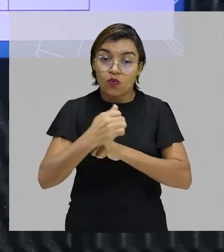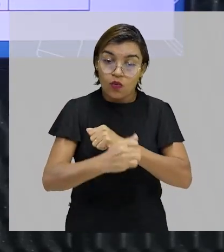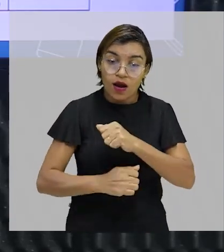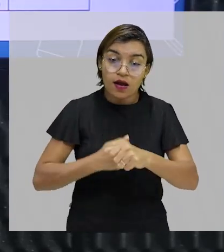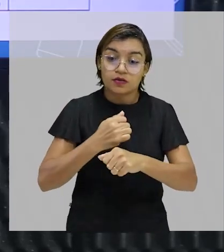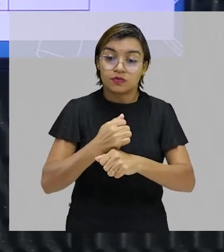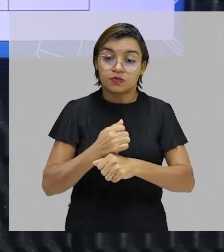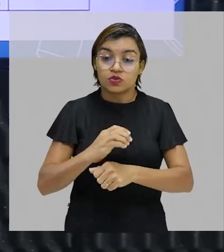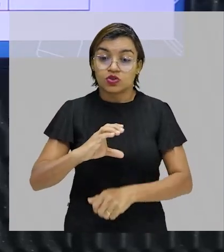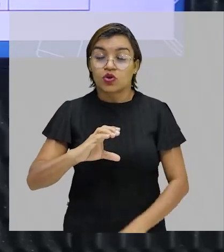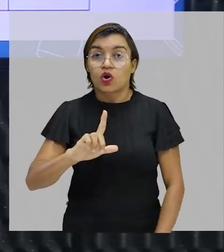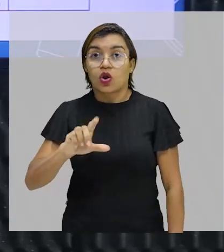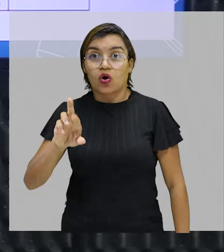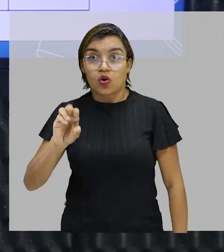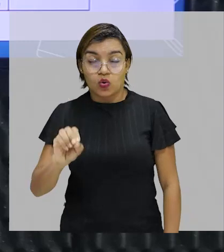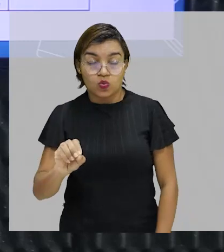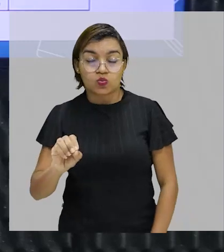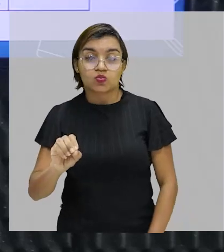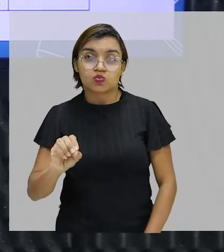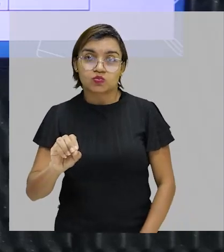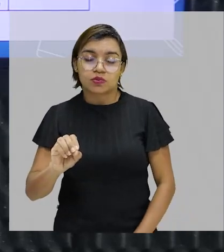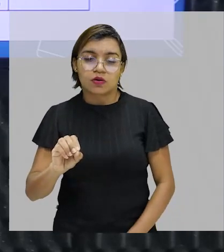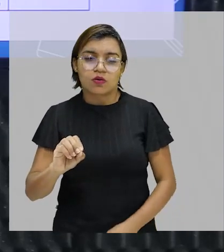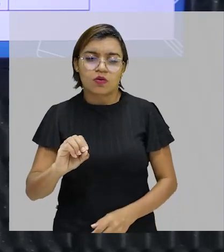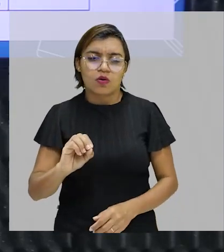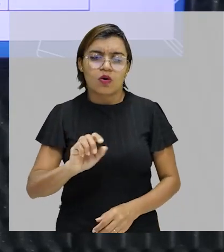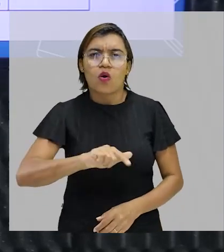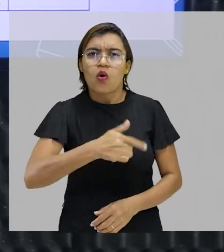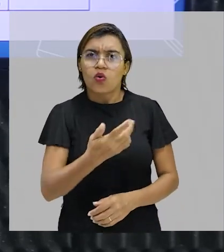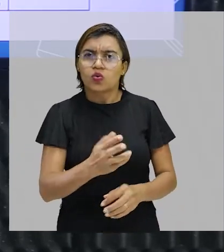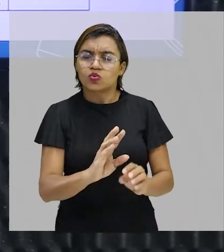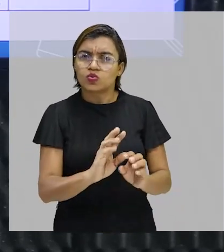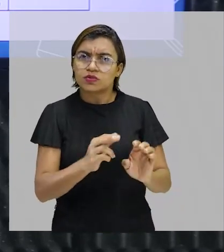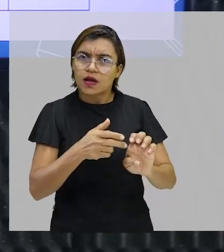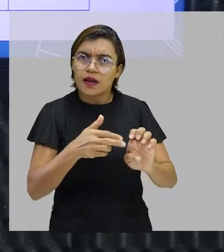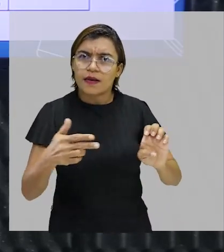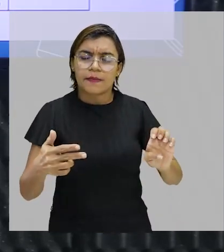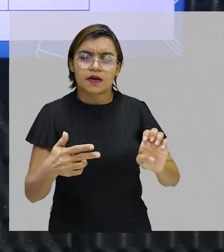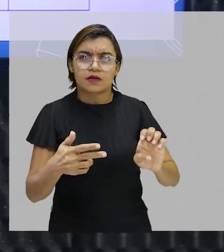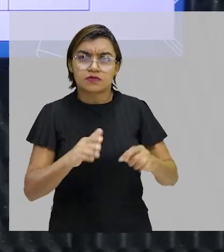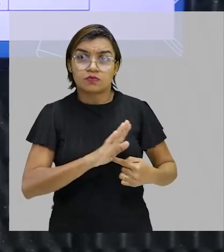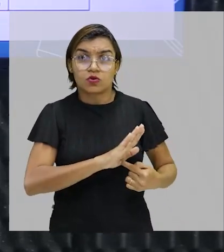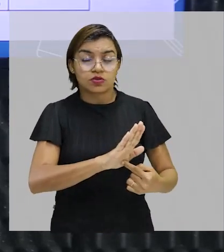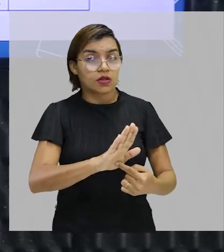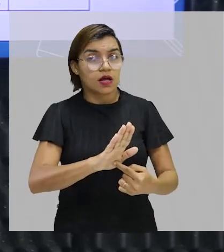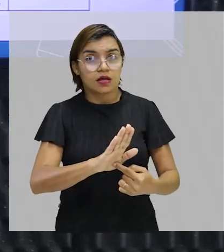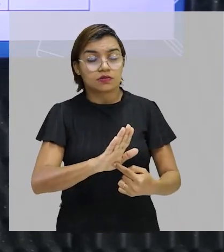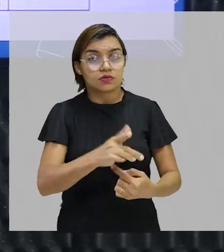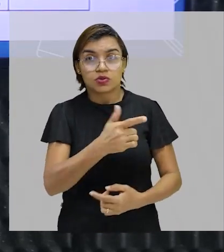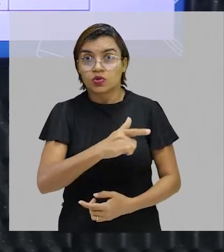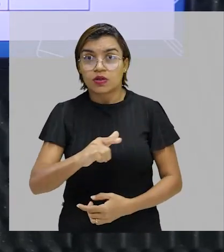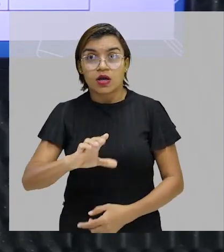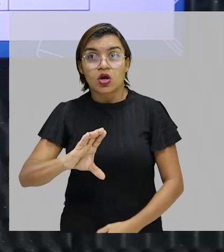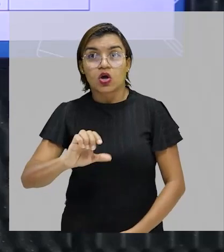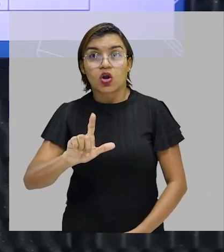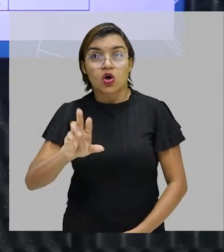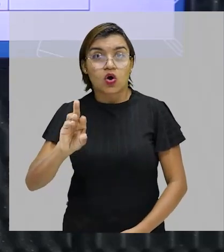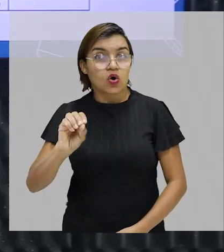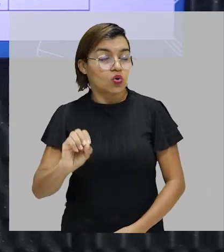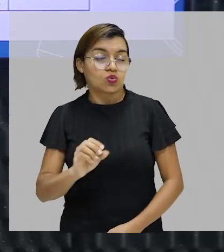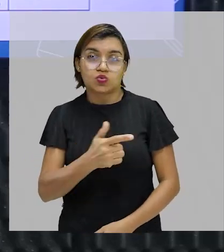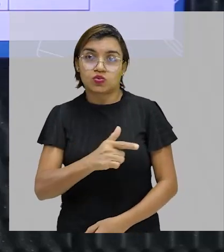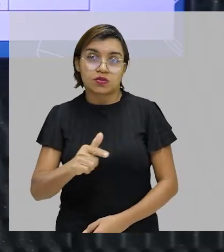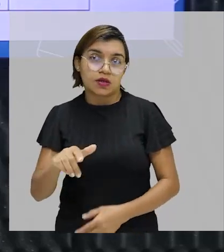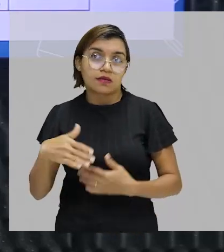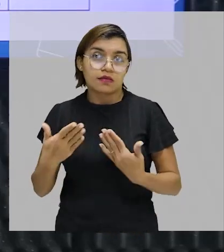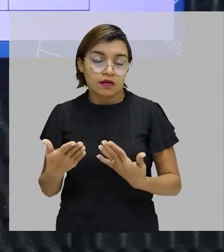certo? Então, nenhum dos elementos citados, nós temos a presença do átomo de cloro. Então, por isso, a